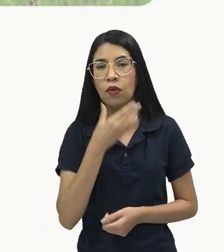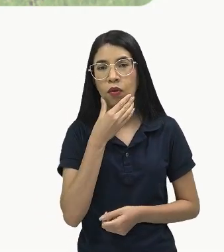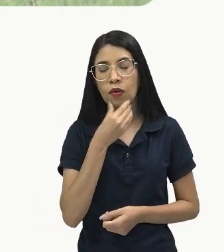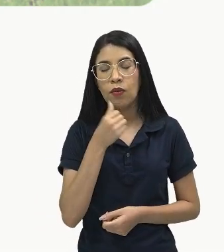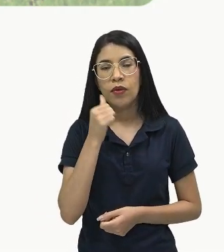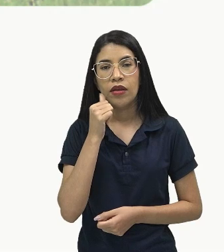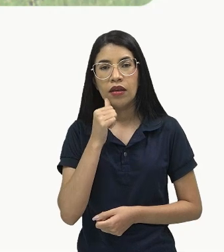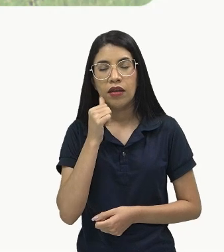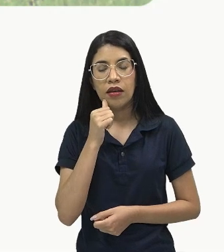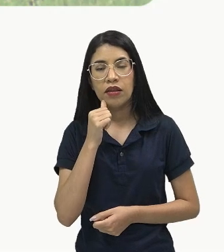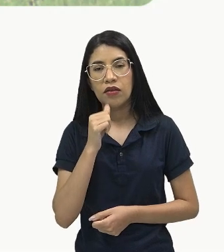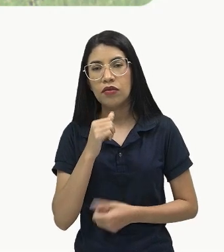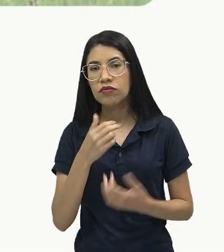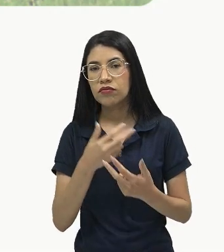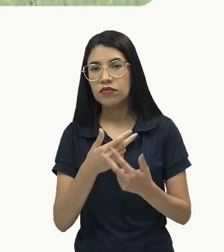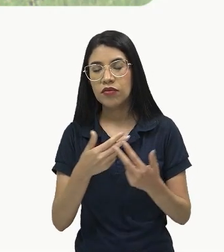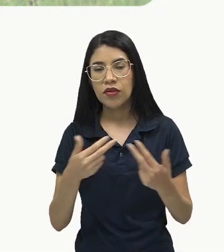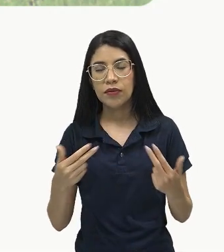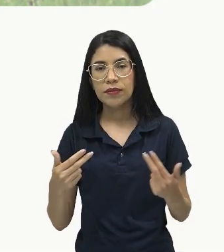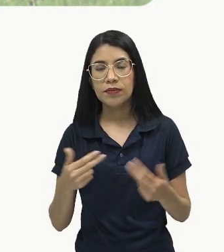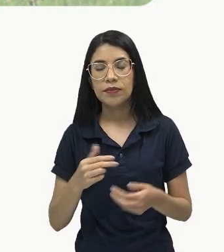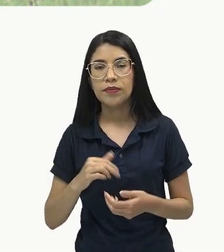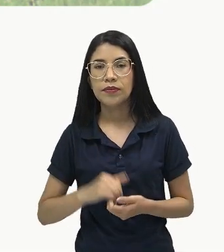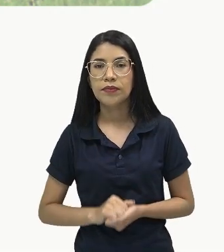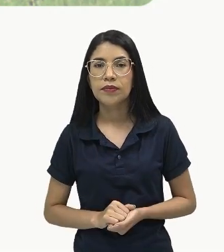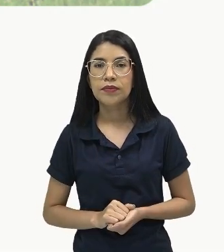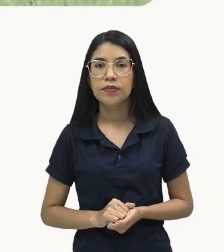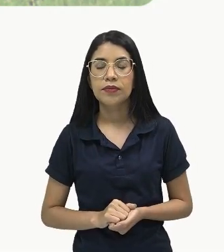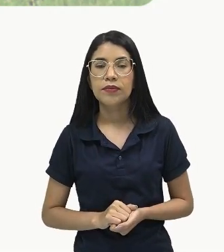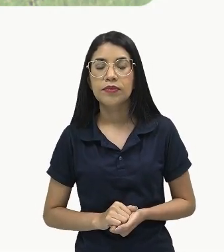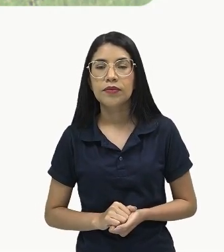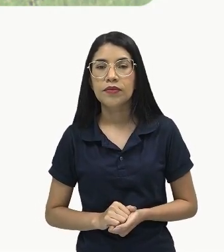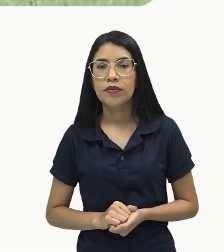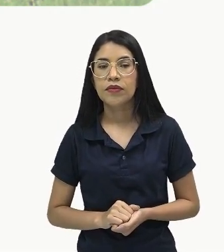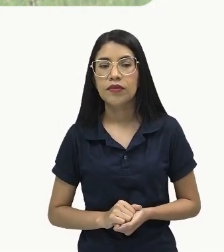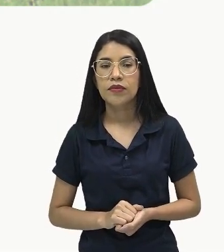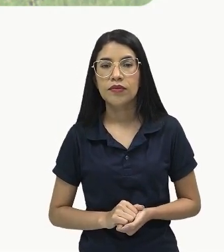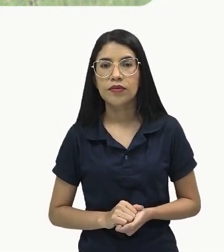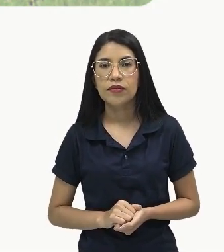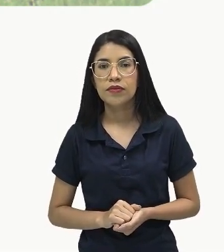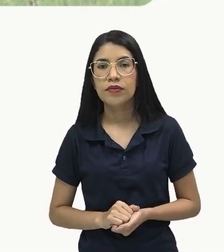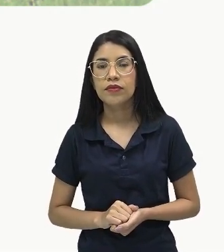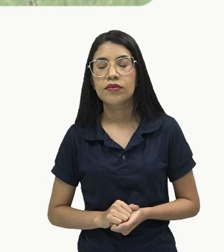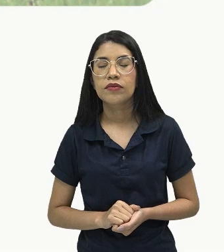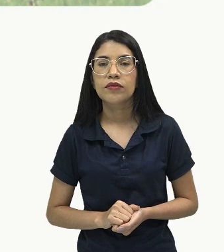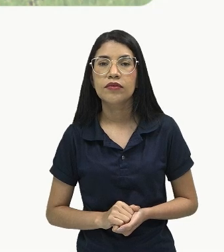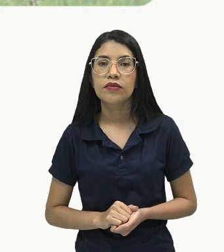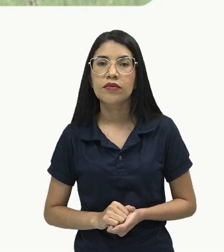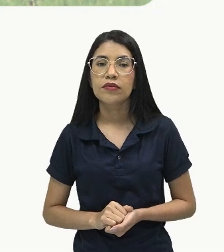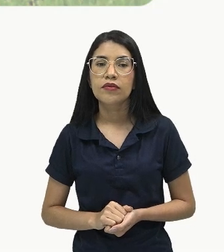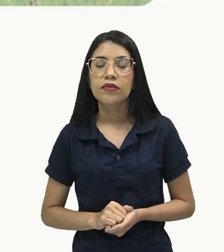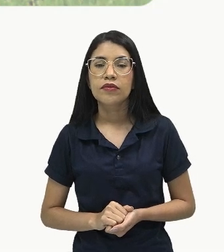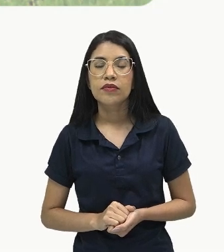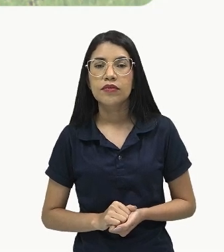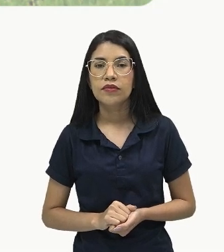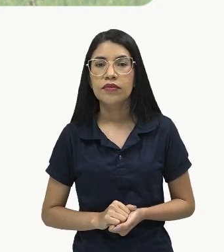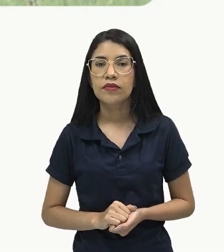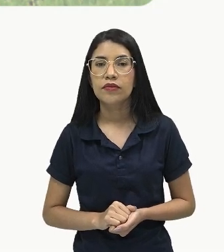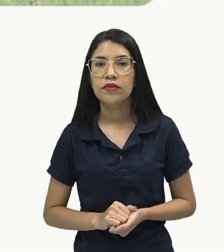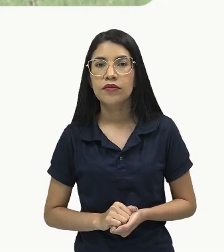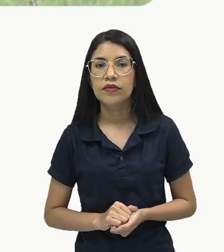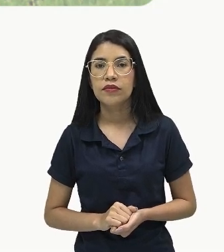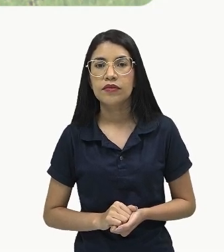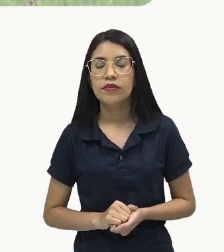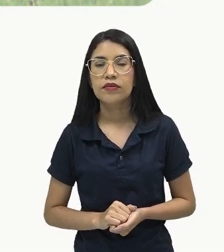é ela, e o it é aquele que a gente usa para coisas, objetos e animais. Significa